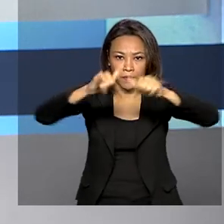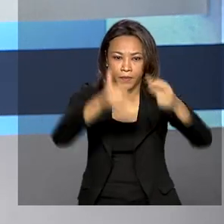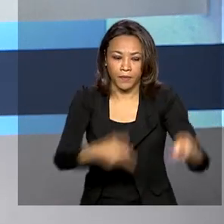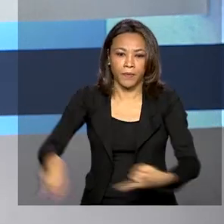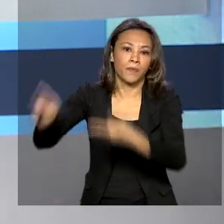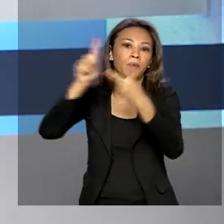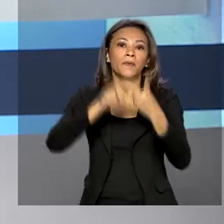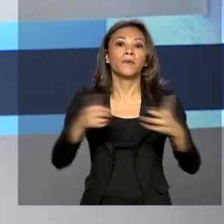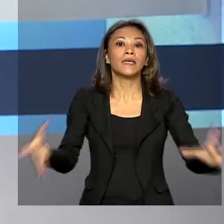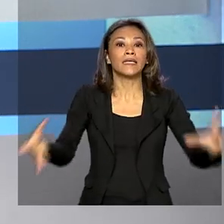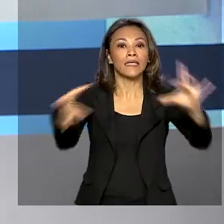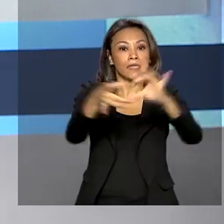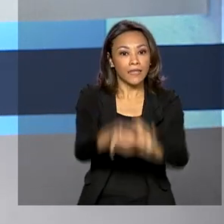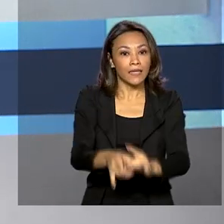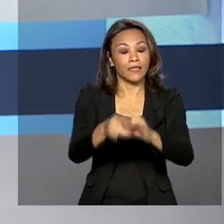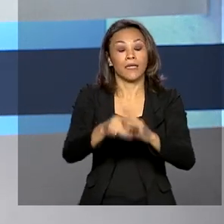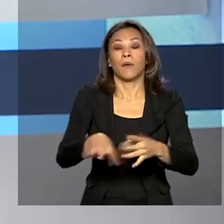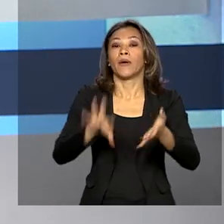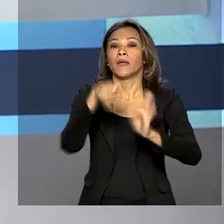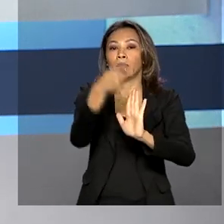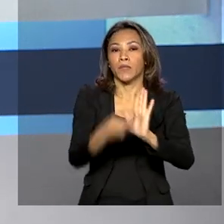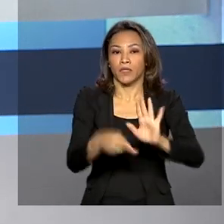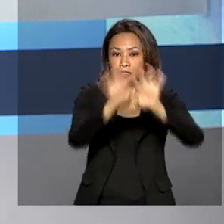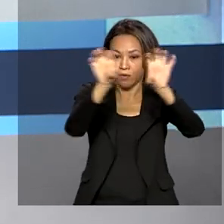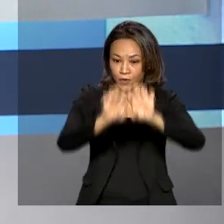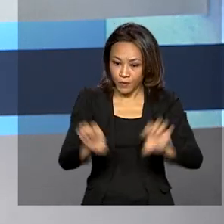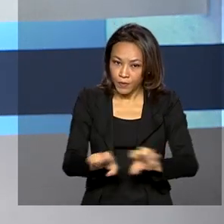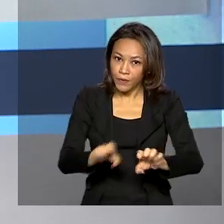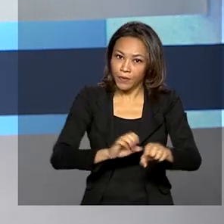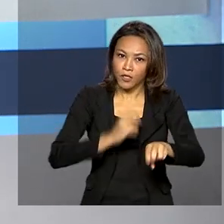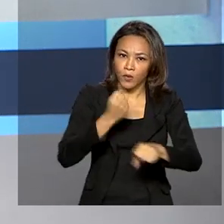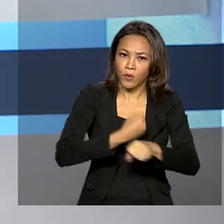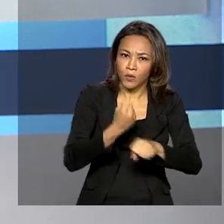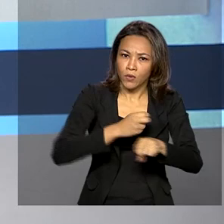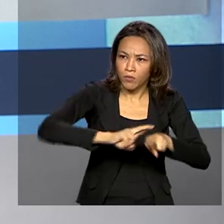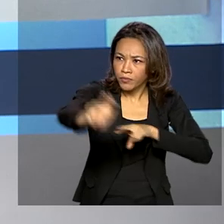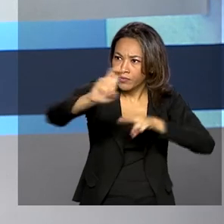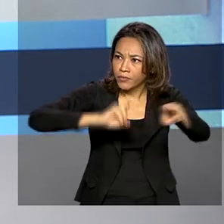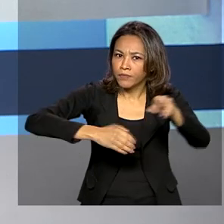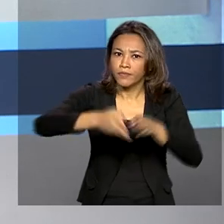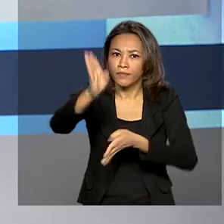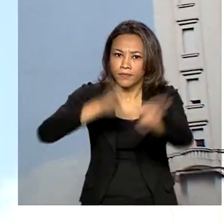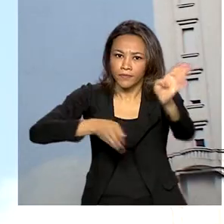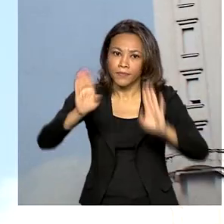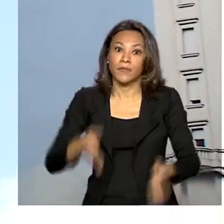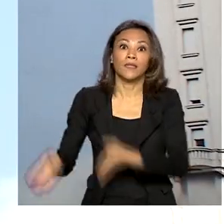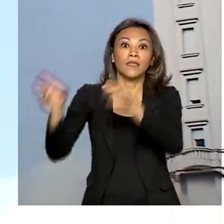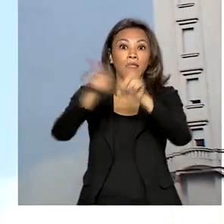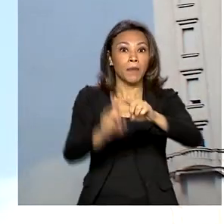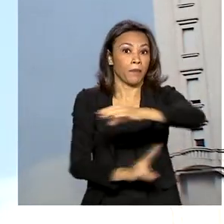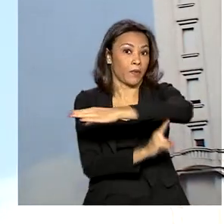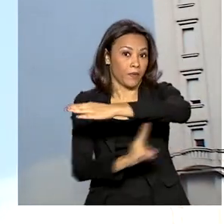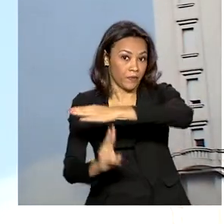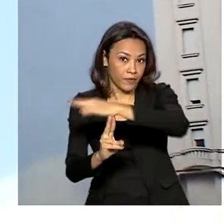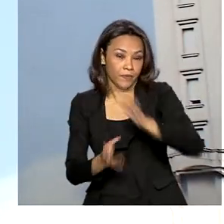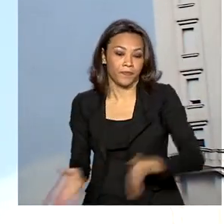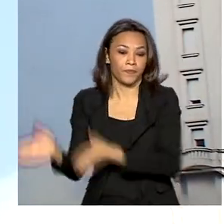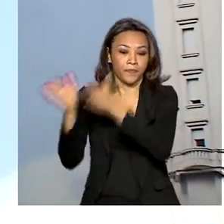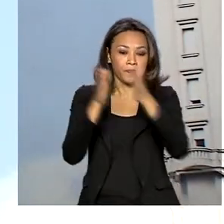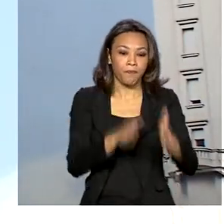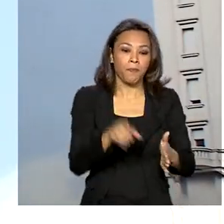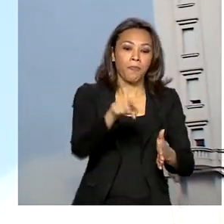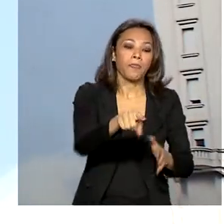e projetos de infraestrutura de hidrovias, além de uma nova ponte entre os países. O Uruguai é um dos